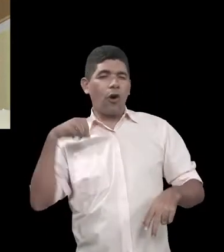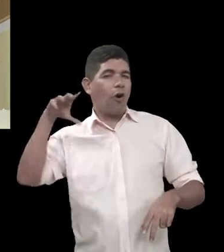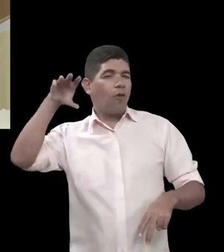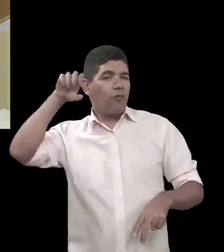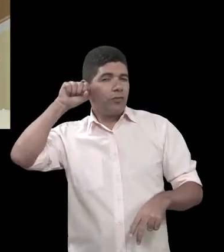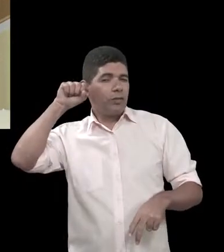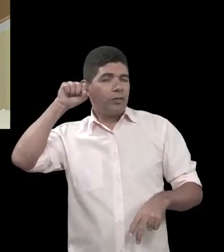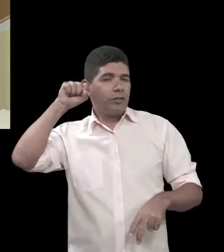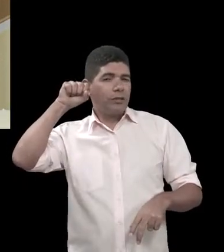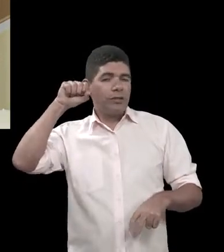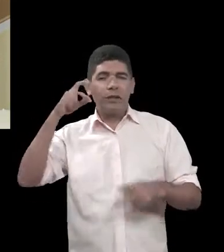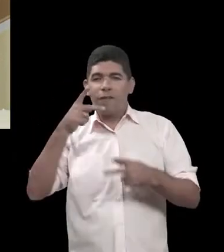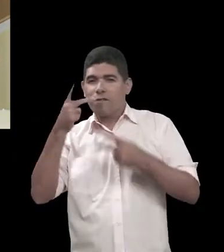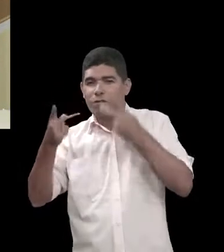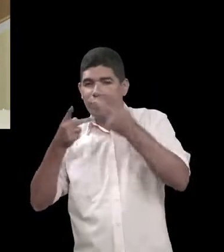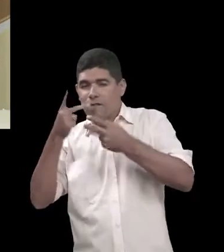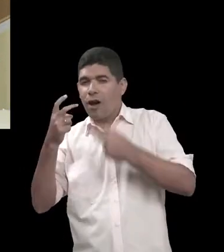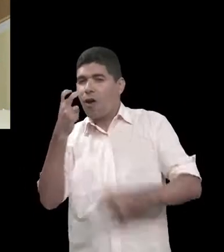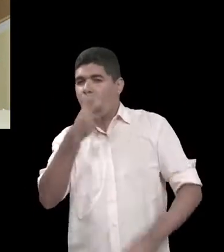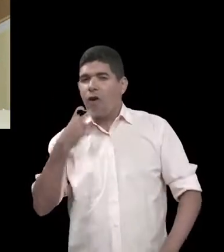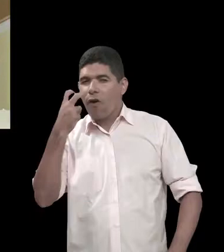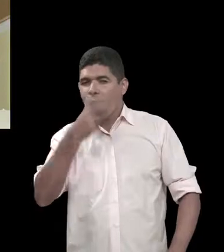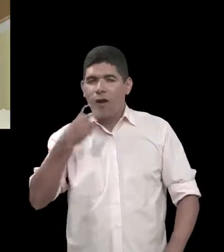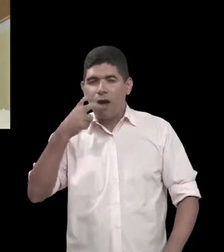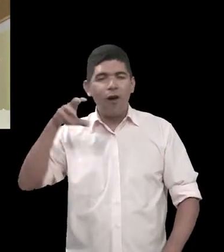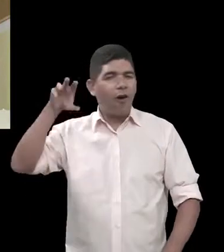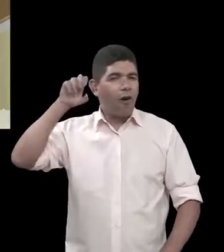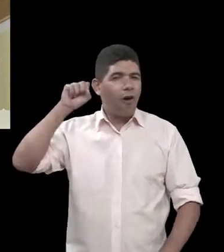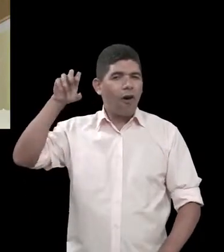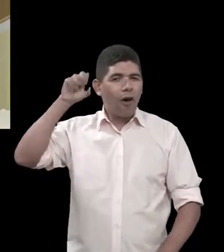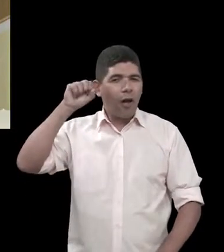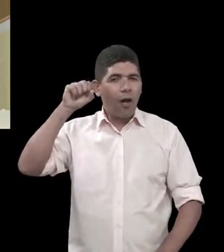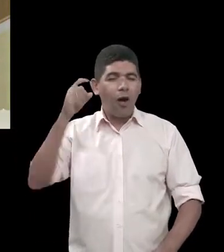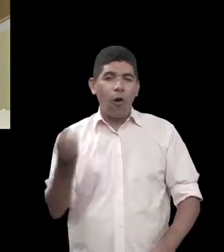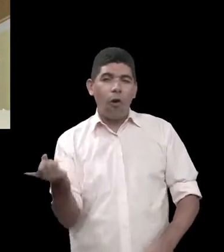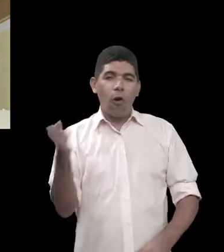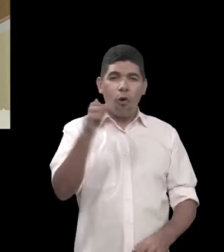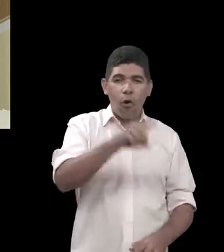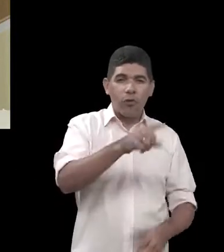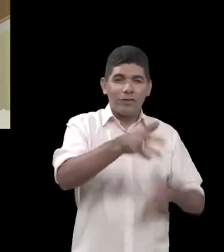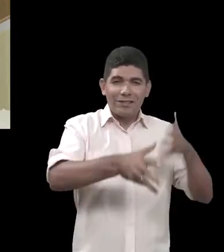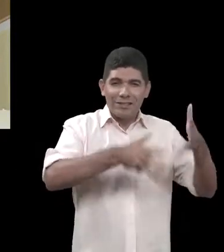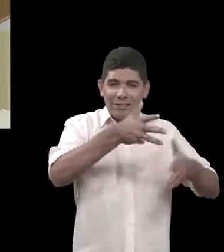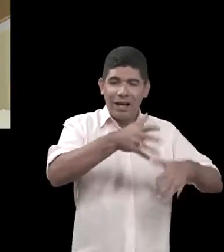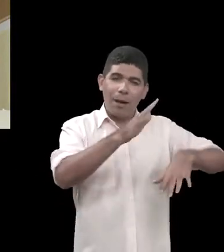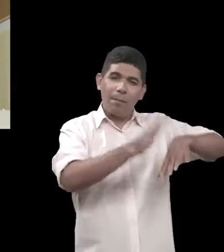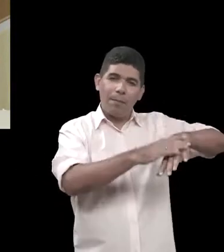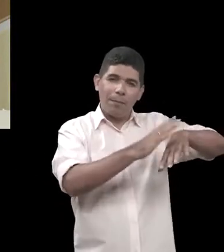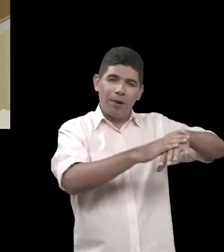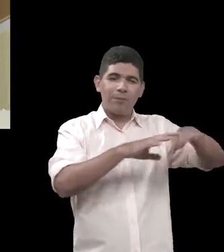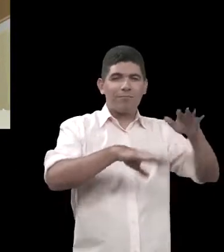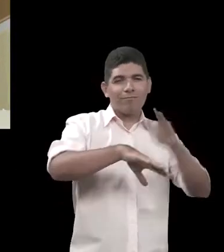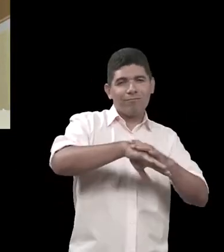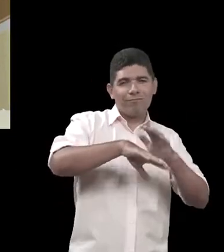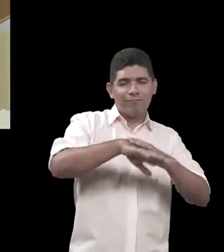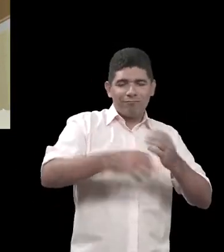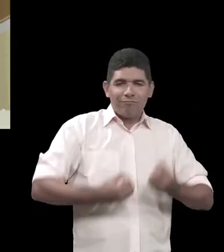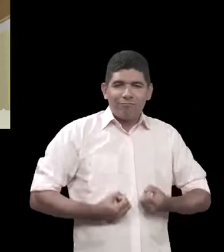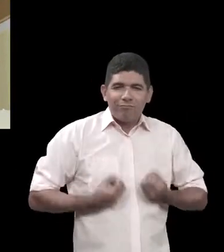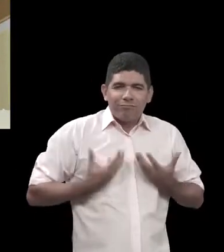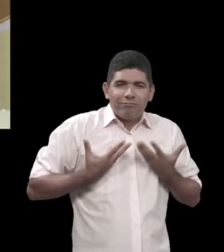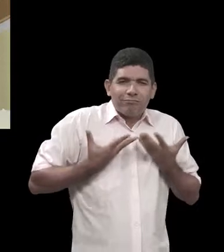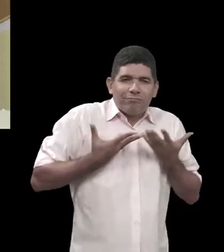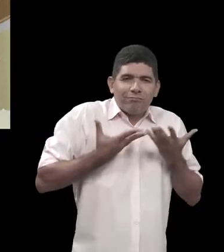Oral auditivamente. E aí vem uma língua que me coloca para falar com a mão. E isso é muito encantador. Você está colocando, expressando seus